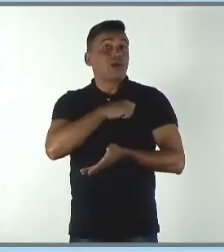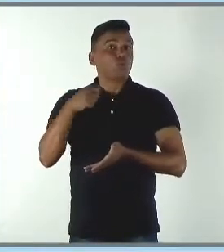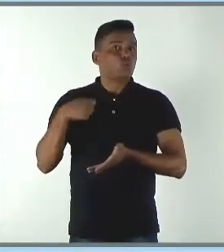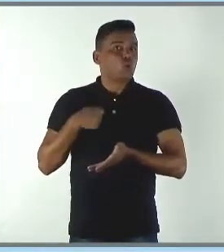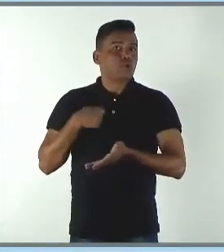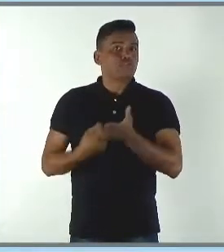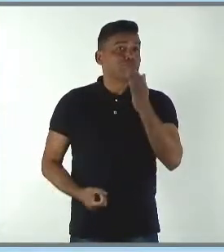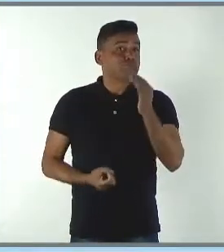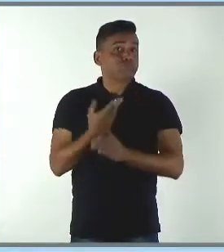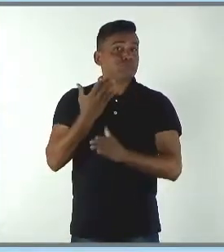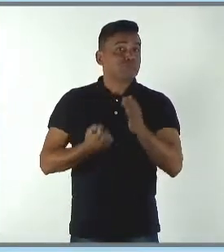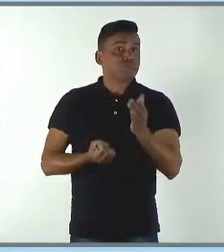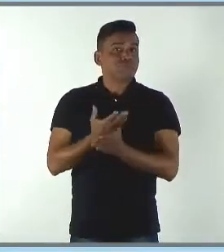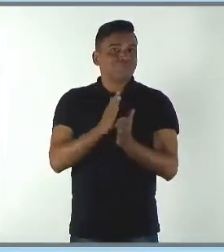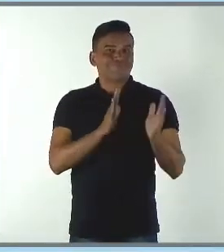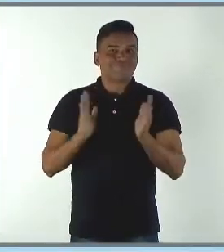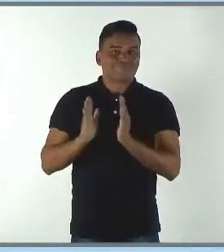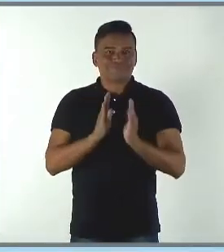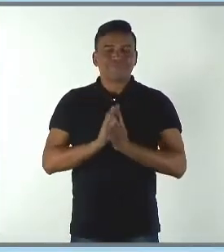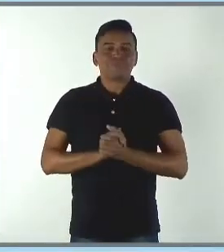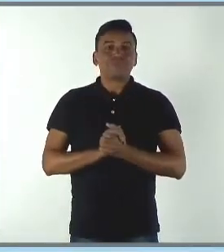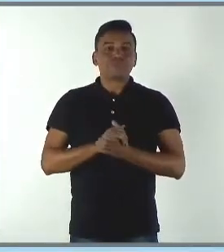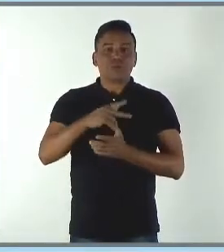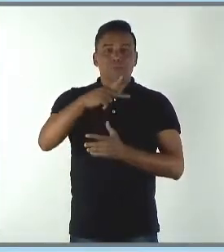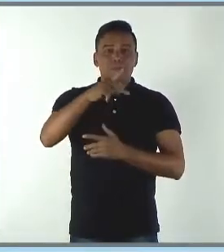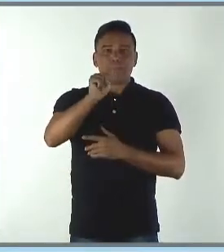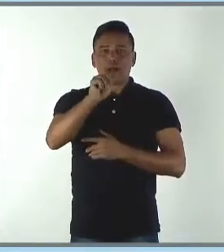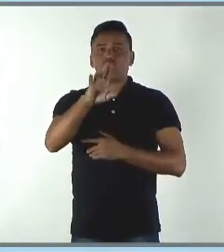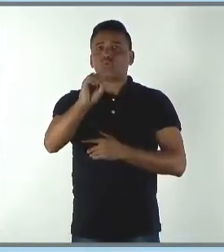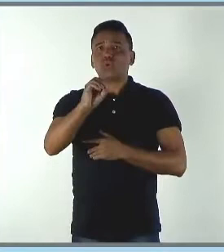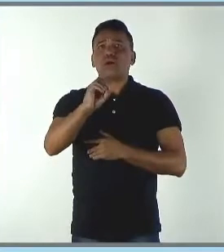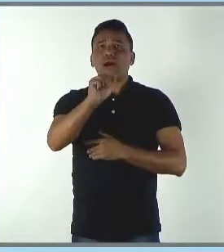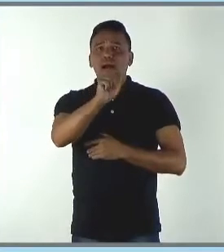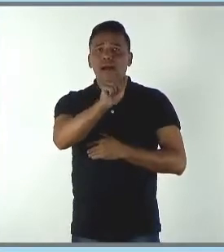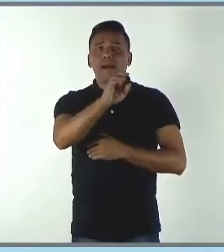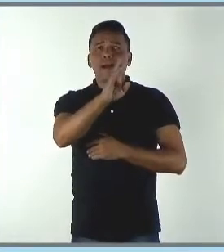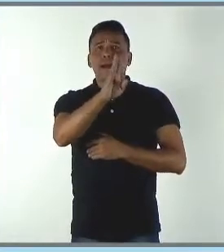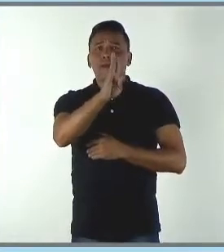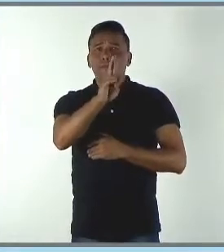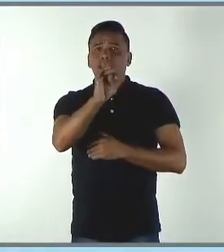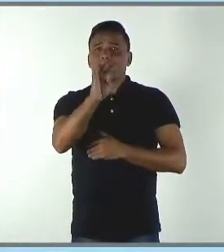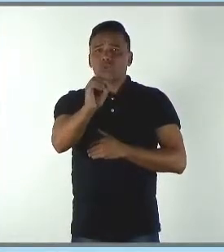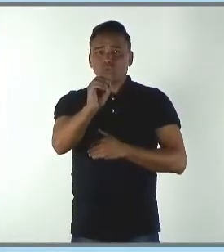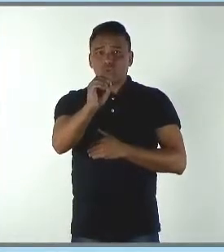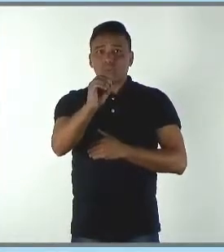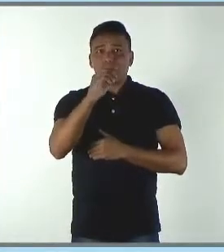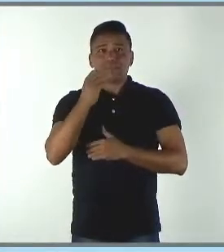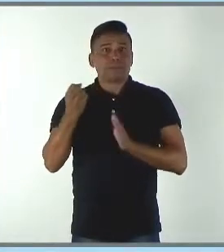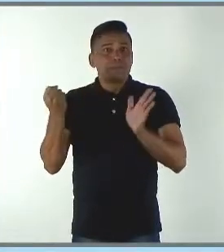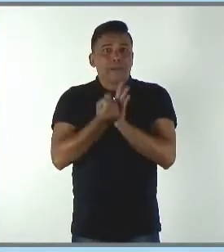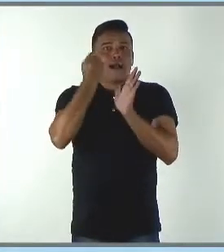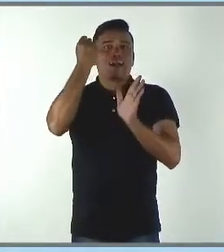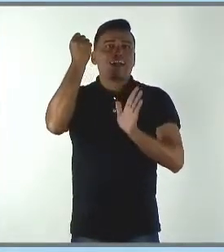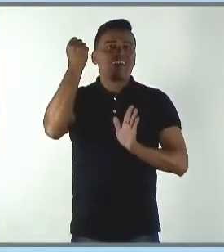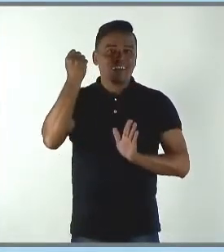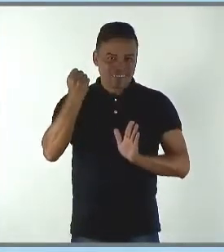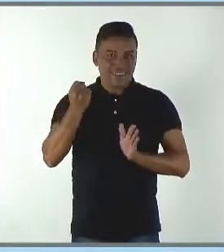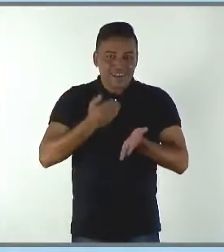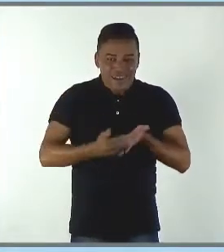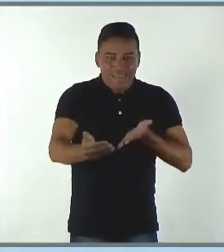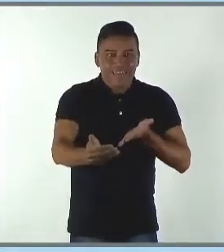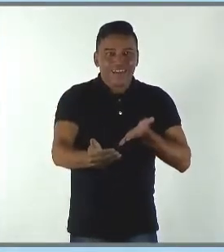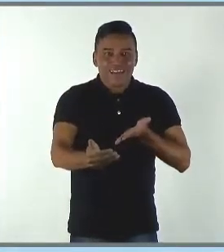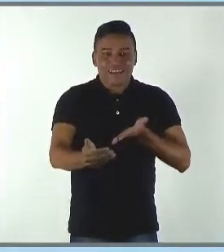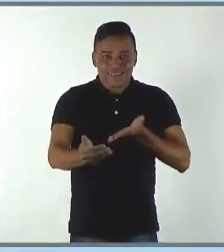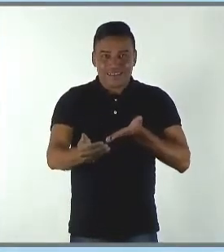formando naquele momento. Então, o Paula Brito ele é uma espécie de marco zero, na minha percepção, para a gente começar a pensar as editorias negras